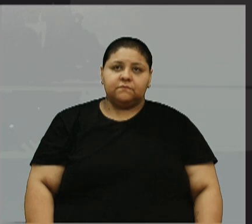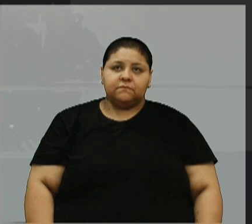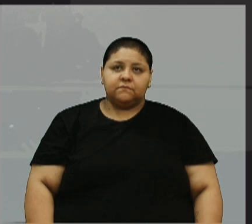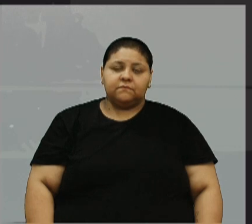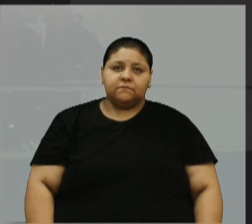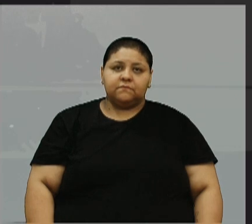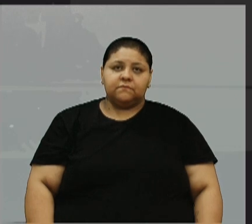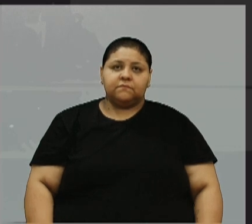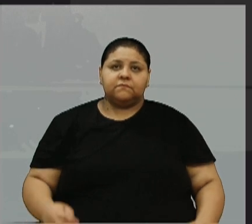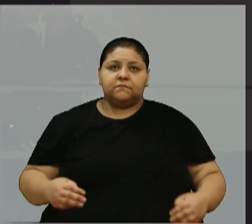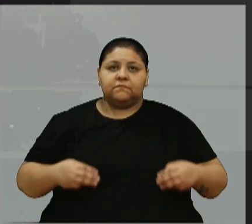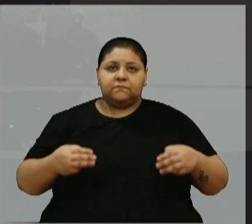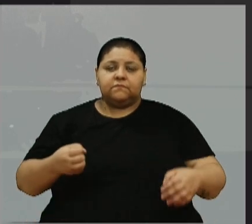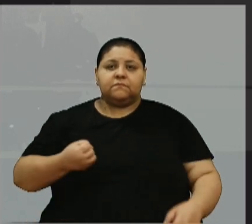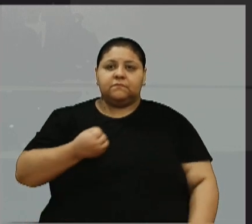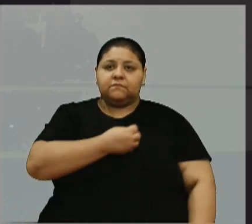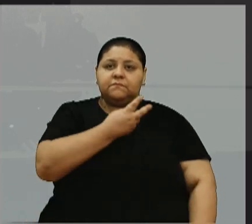A moção número